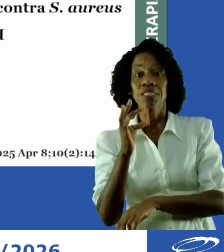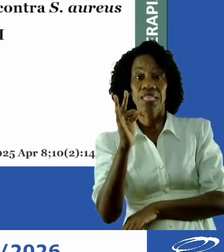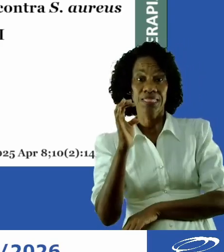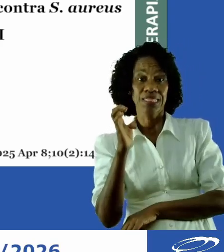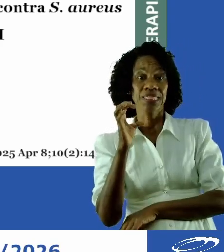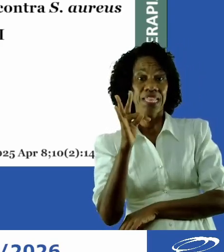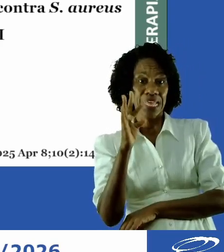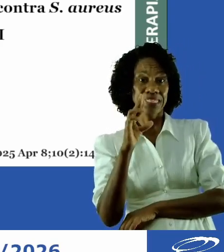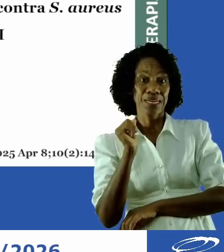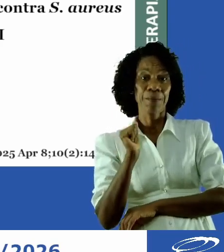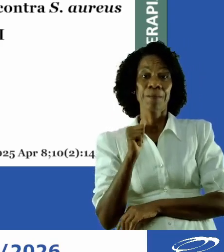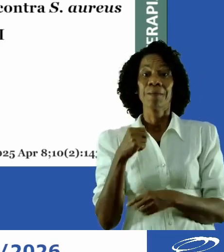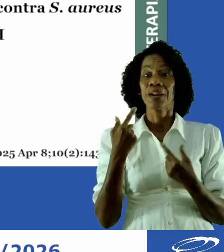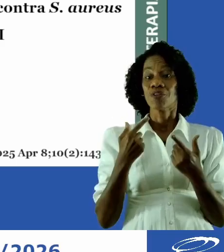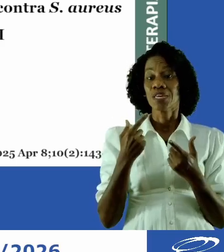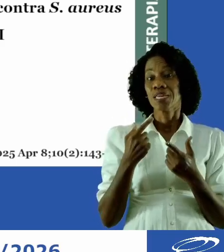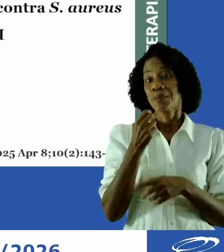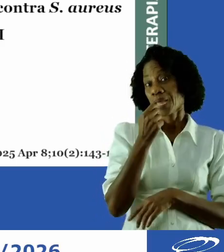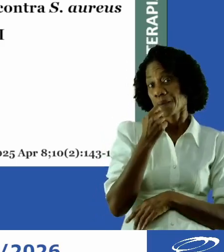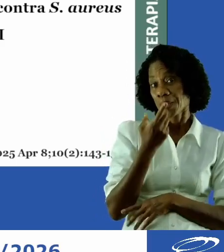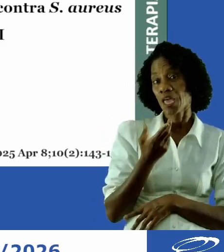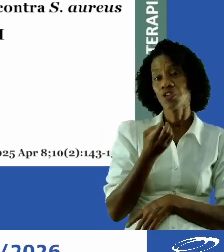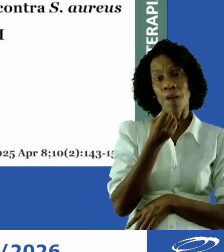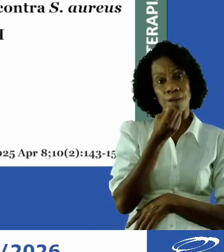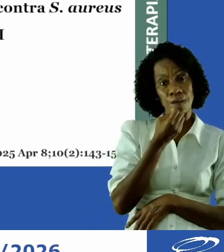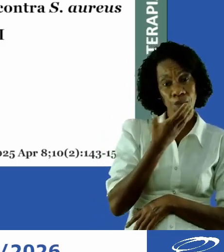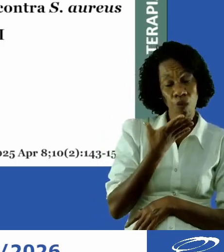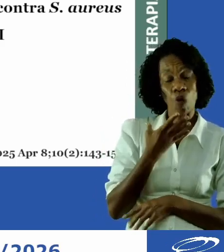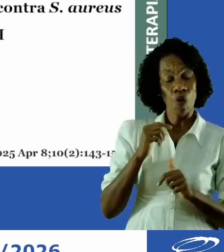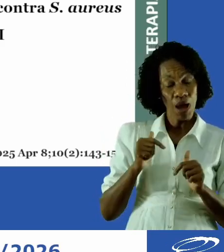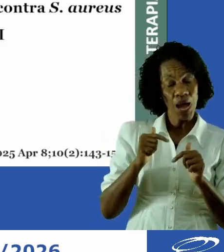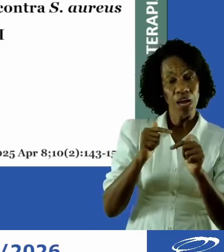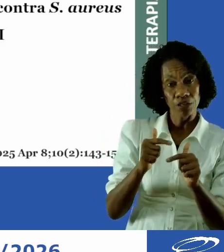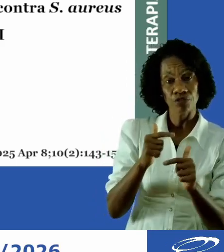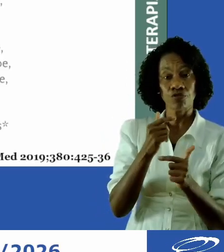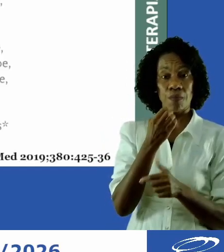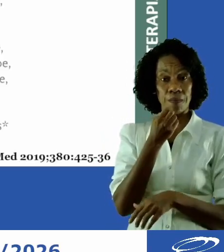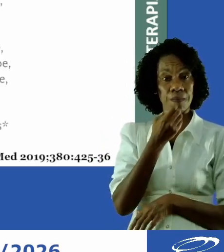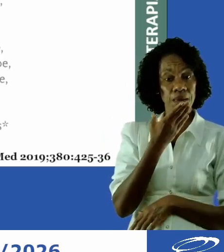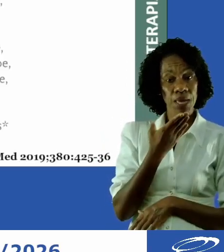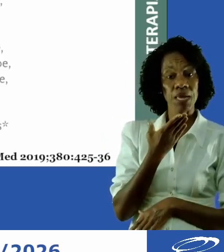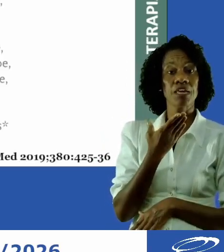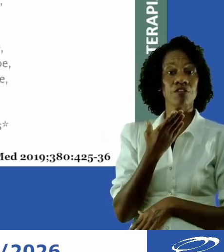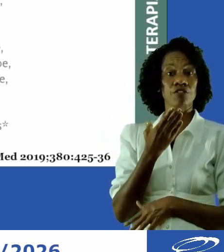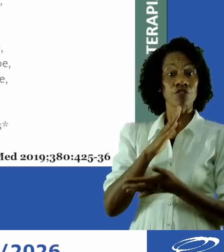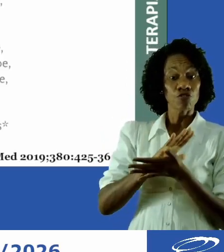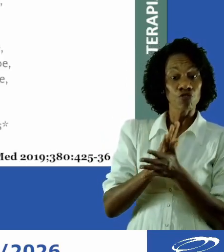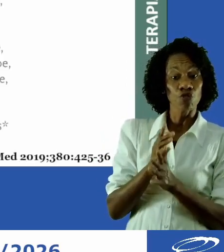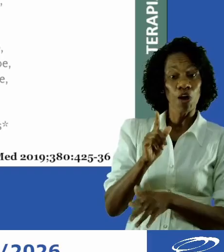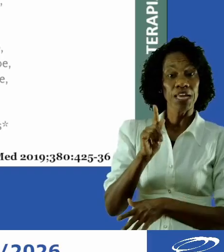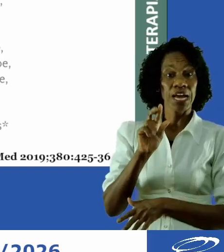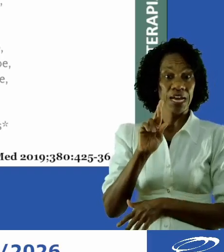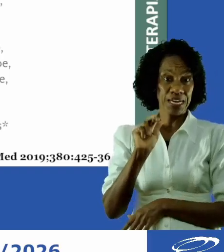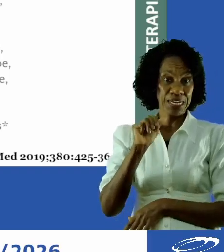que tem boa biodisponibilidade oral, bom espectro de ação para os cocos e também para os bacilos e também concentração